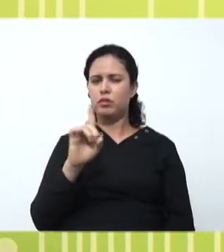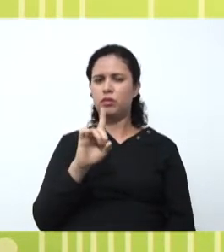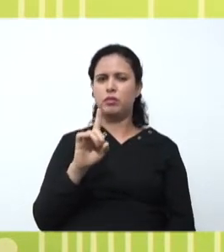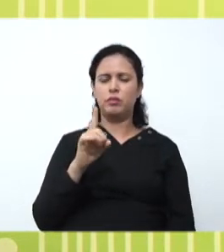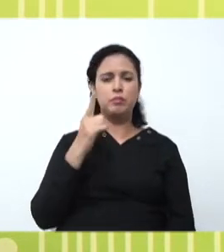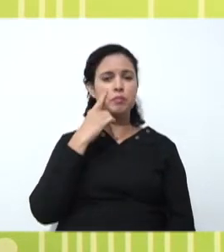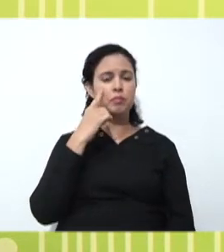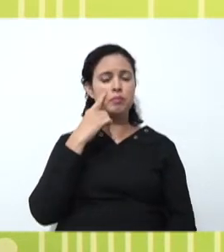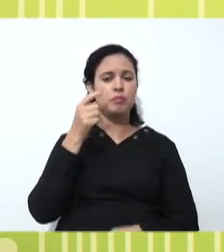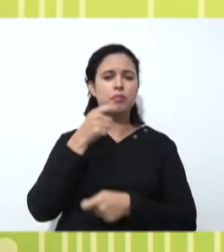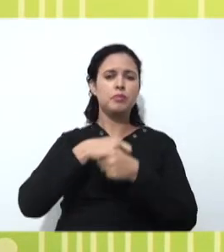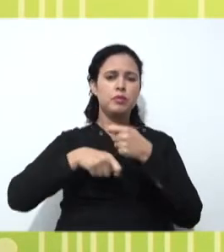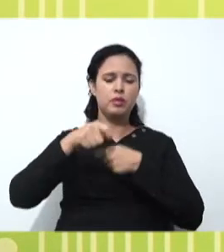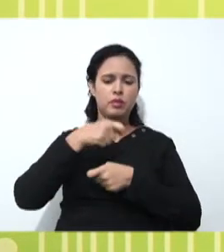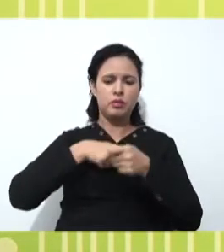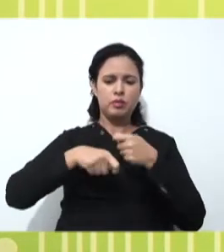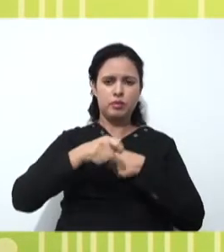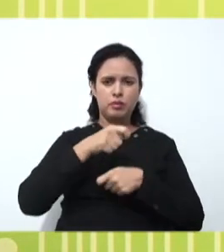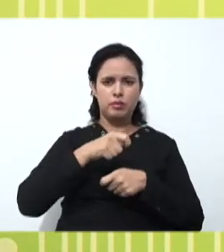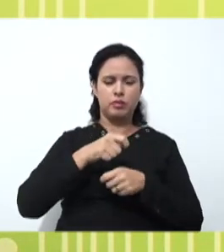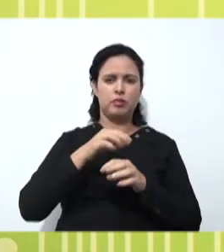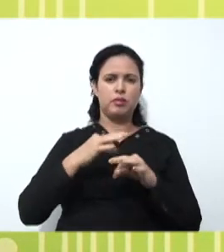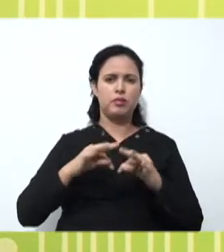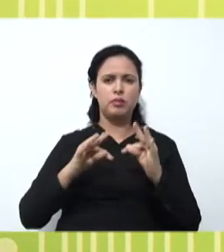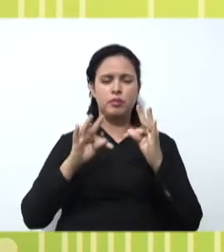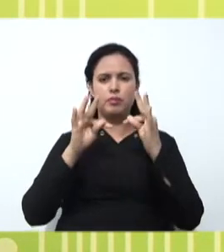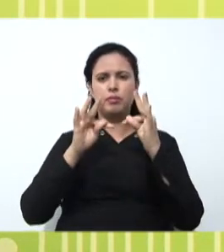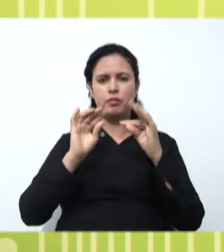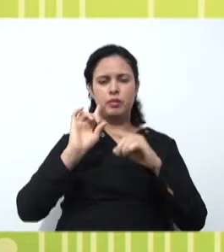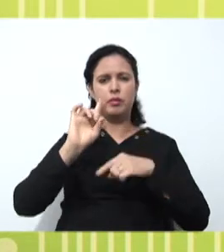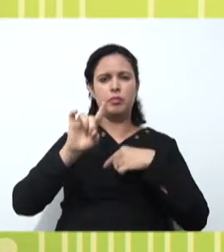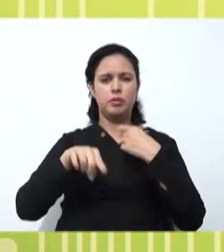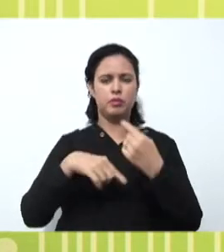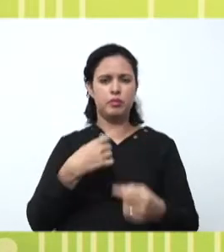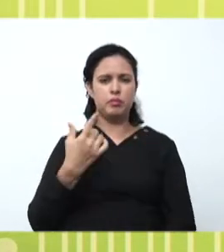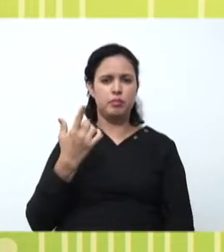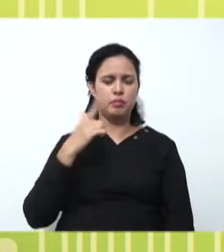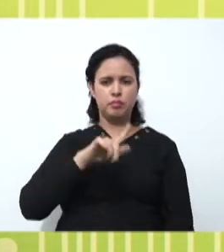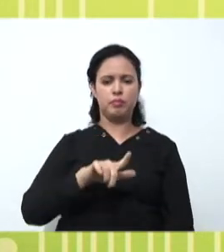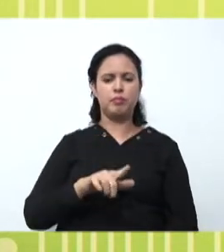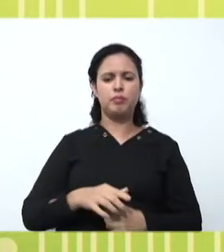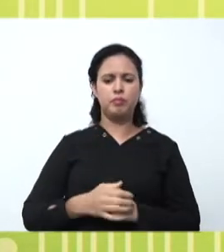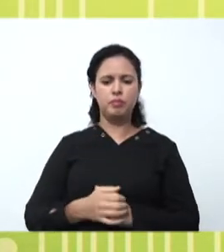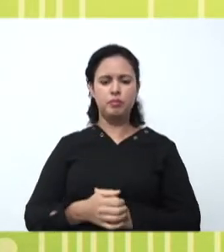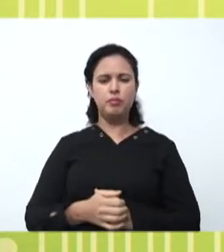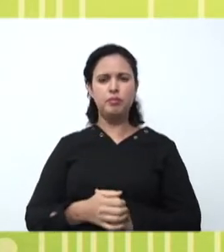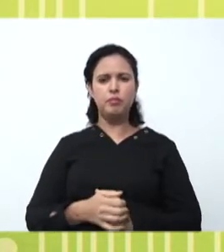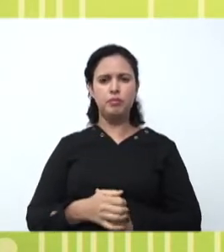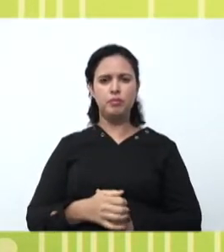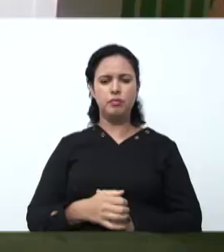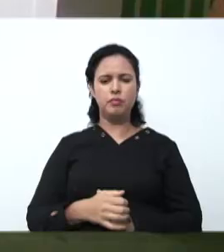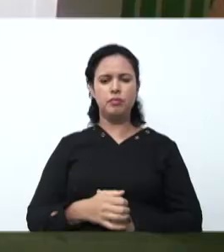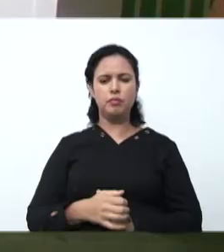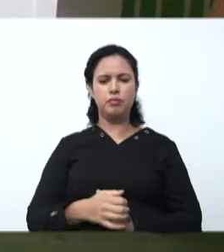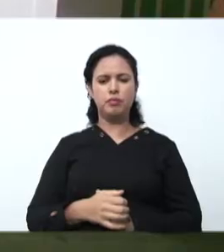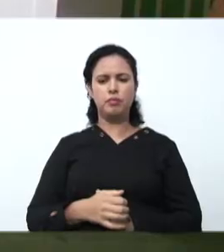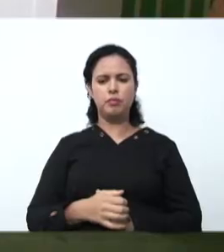no negócio, na internet, na tecnologia, e depois ela ficou escalável.